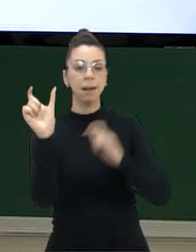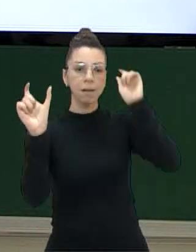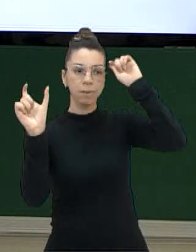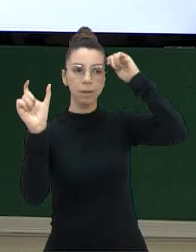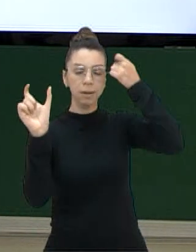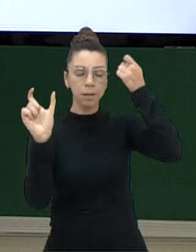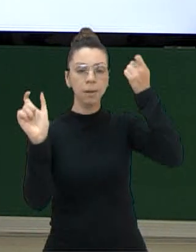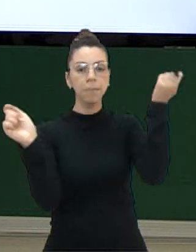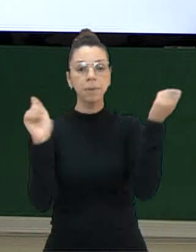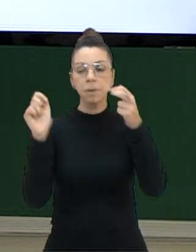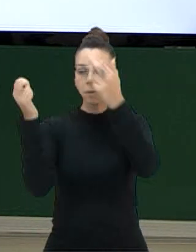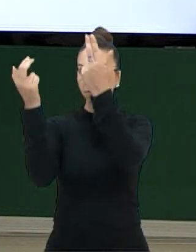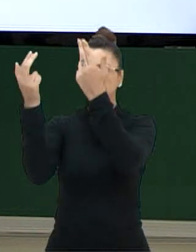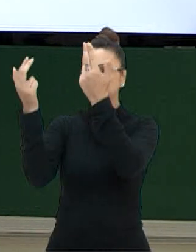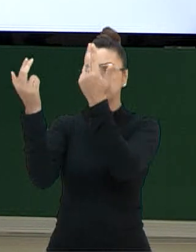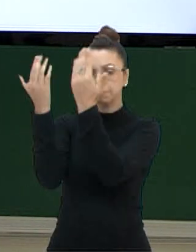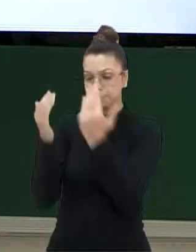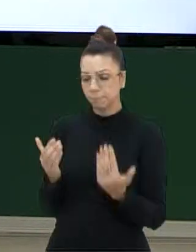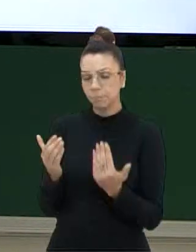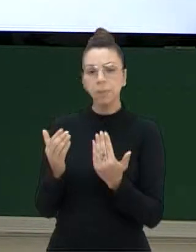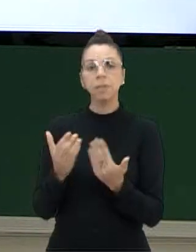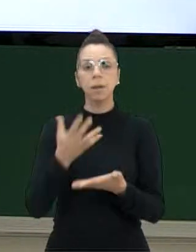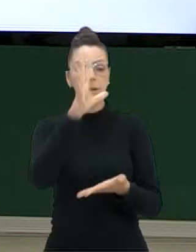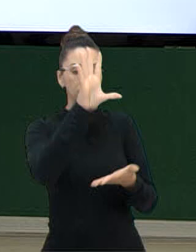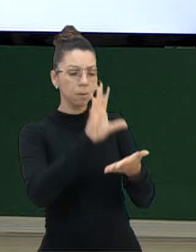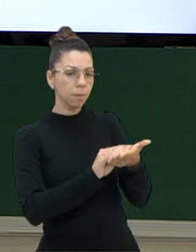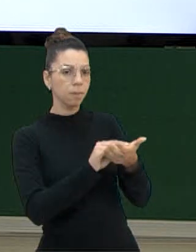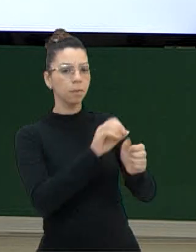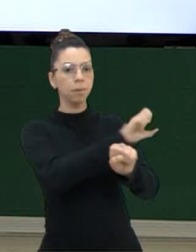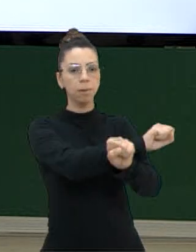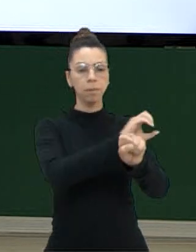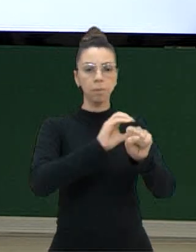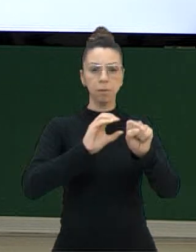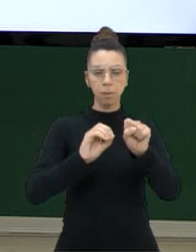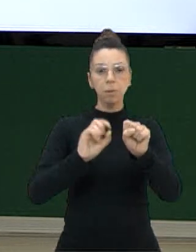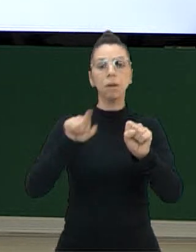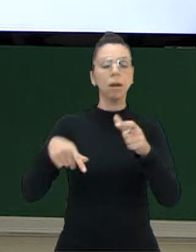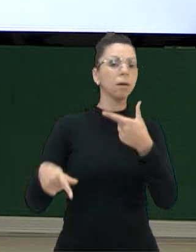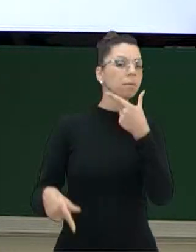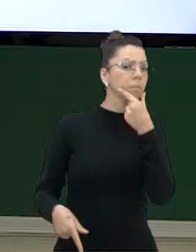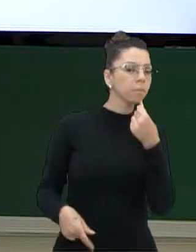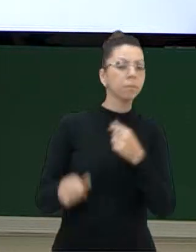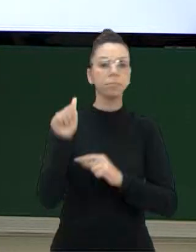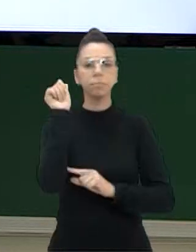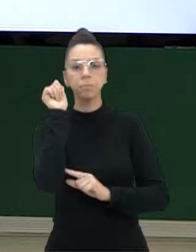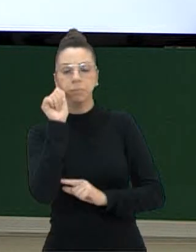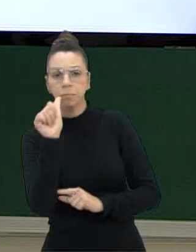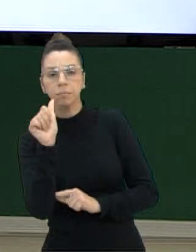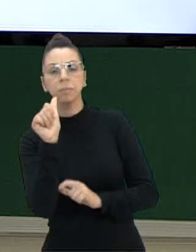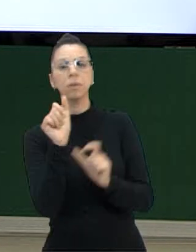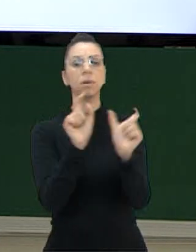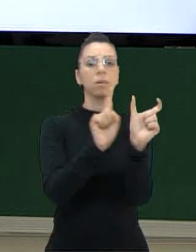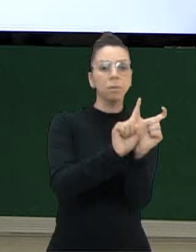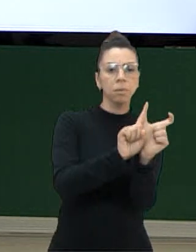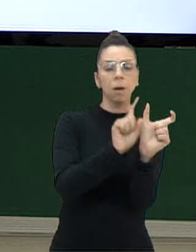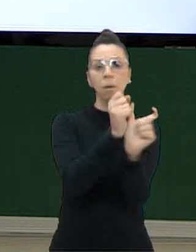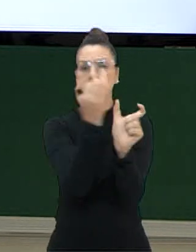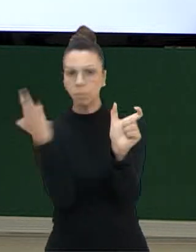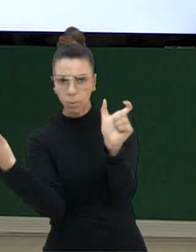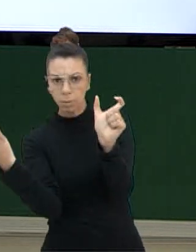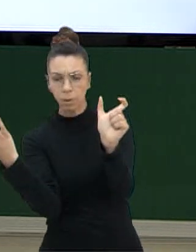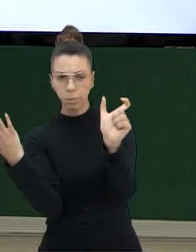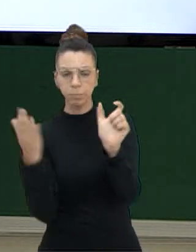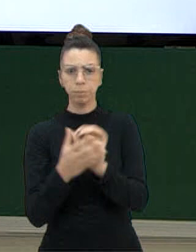vocês para observar e registrar se é um artigo indeterminante masculino, feminino, ou se é plural ou singular,